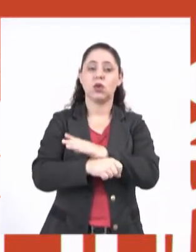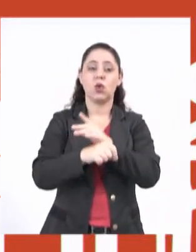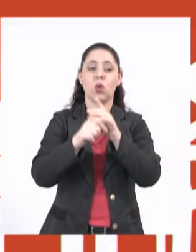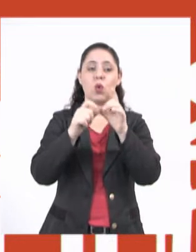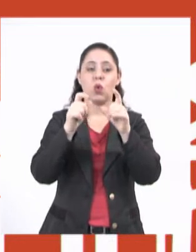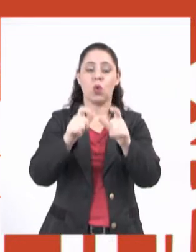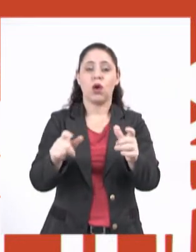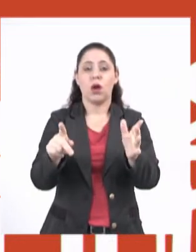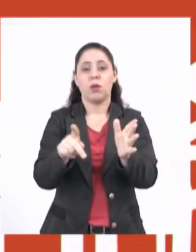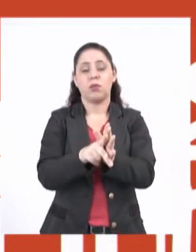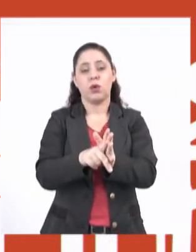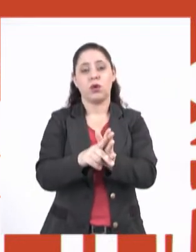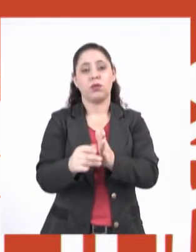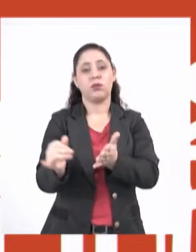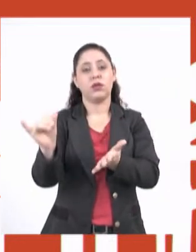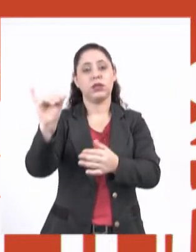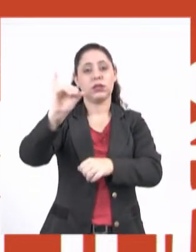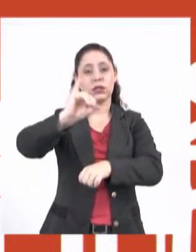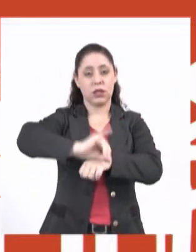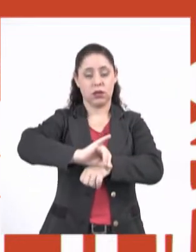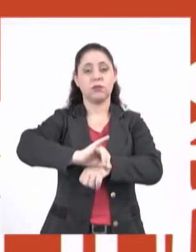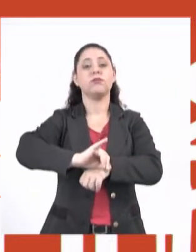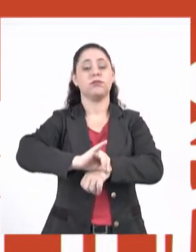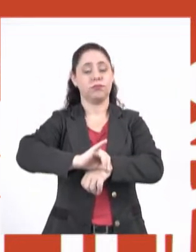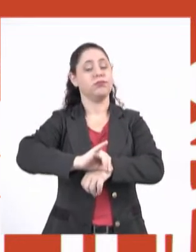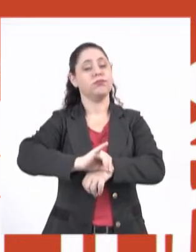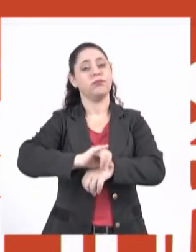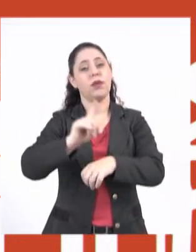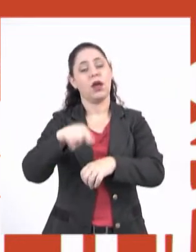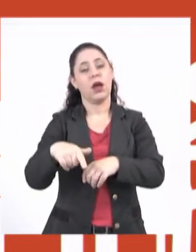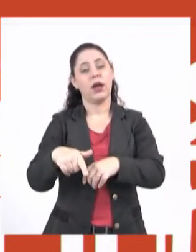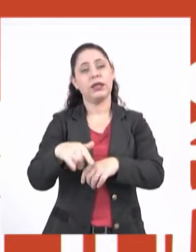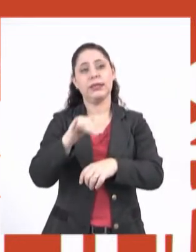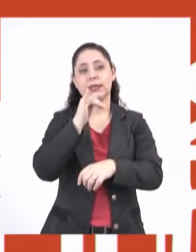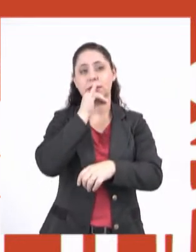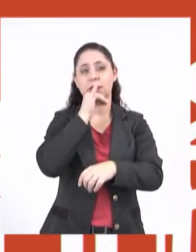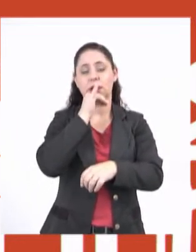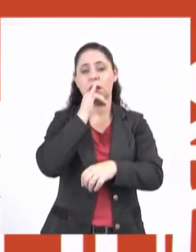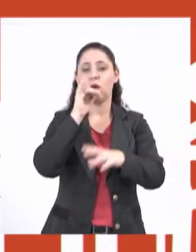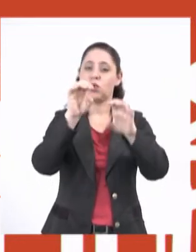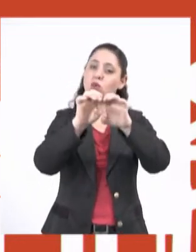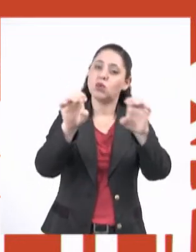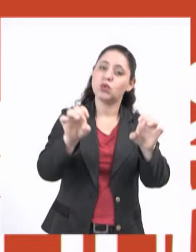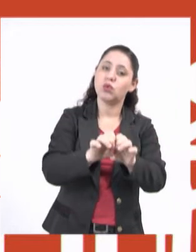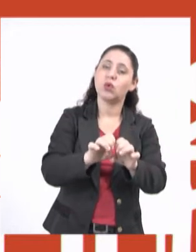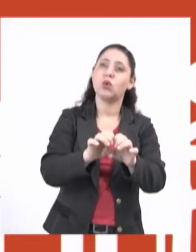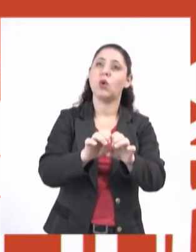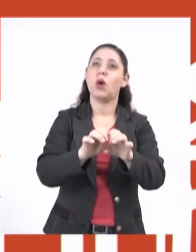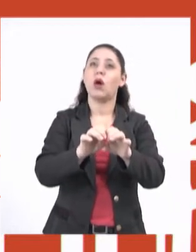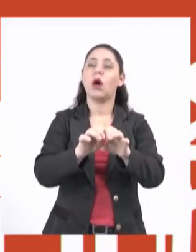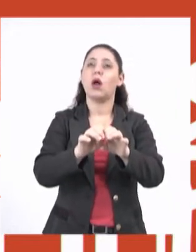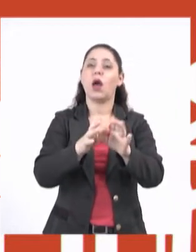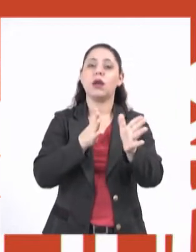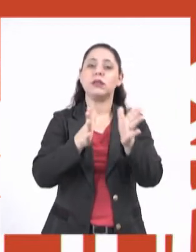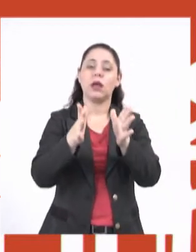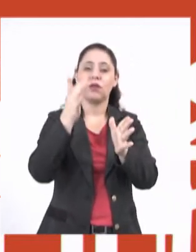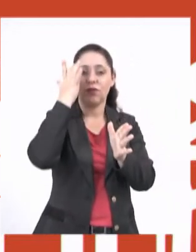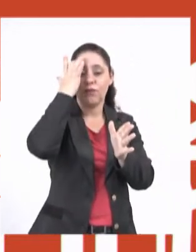nessas áreas centrais da cidade, né? Com estruturas mais robustas, com